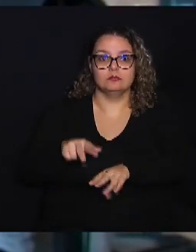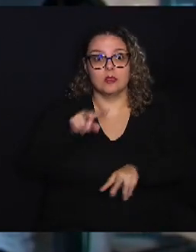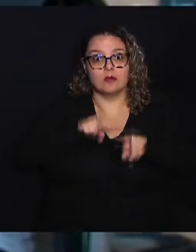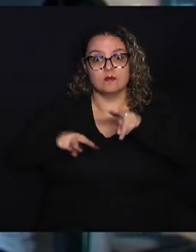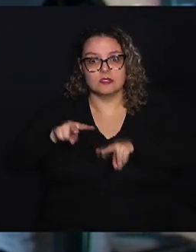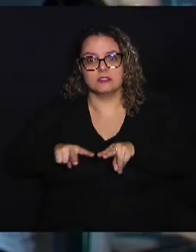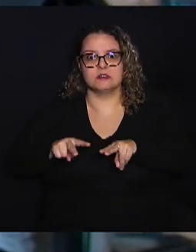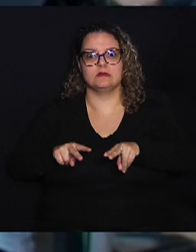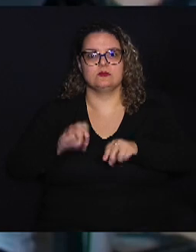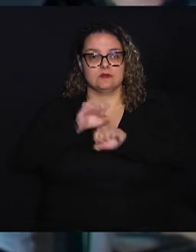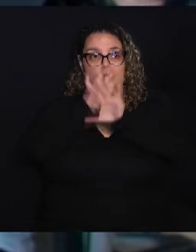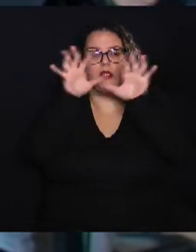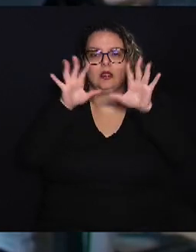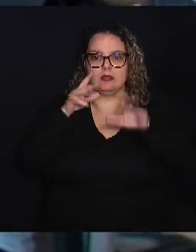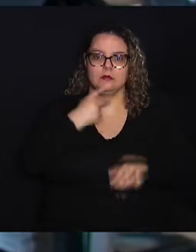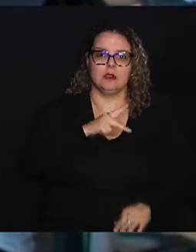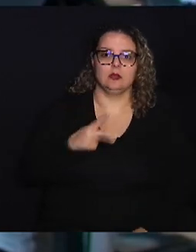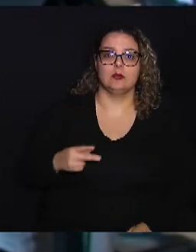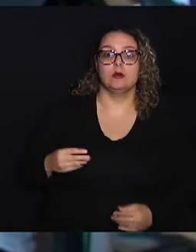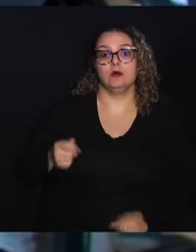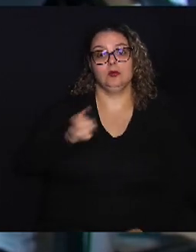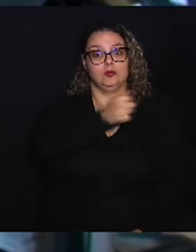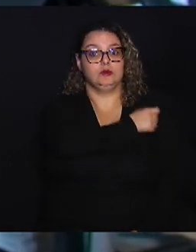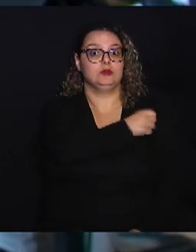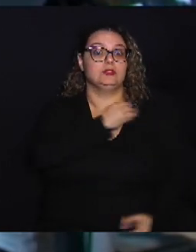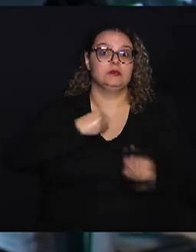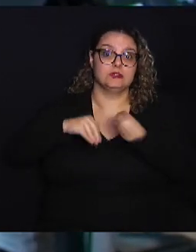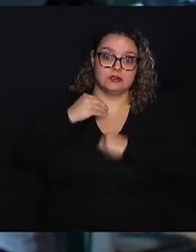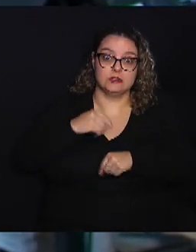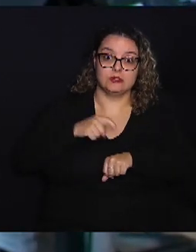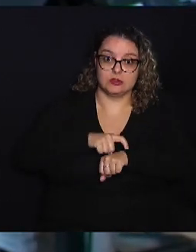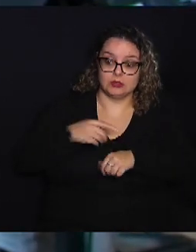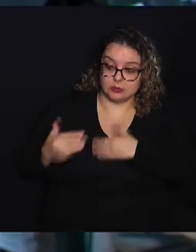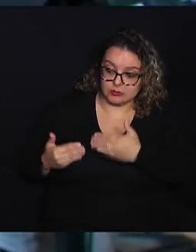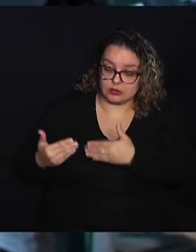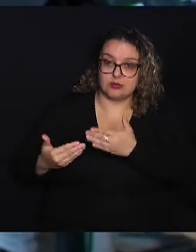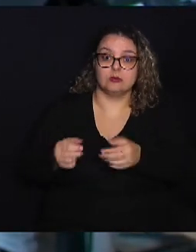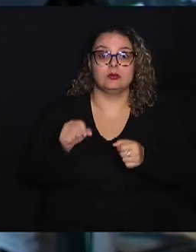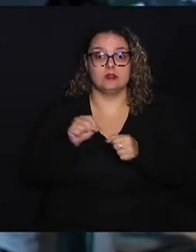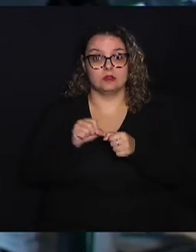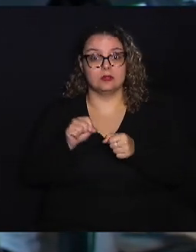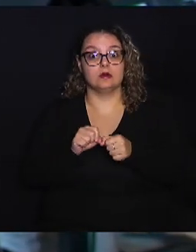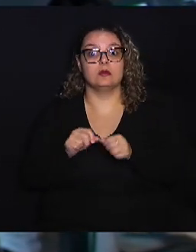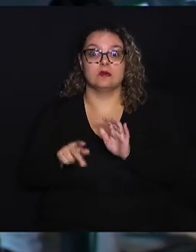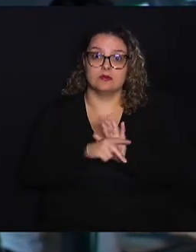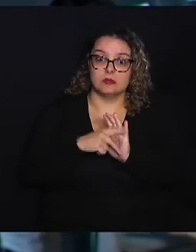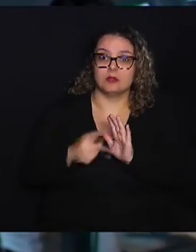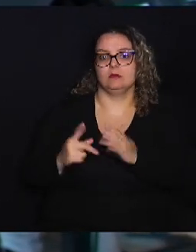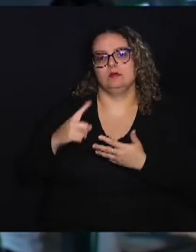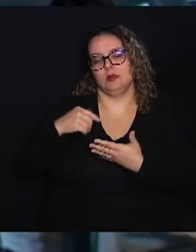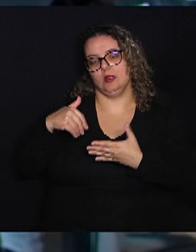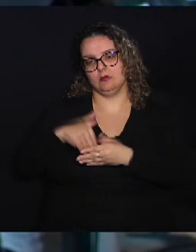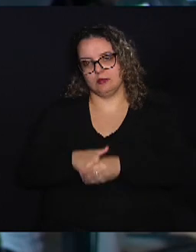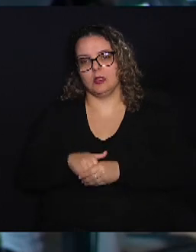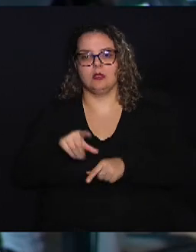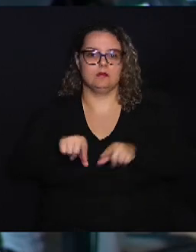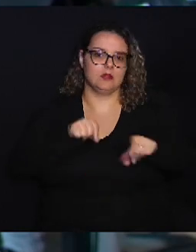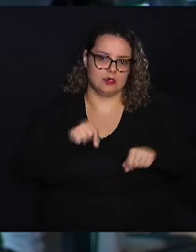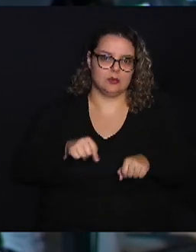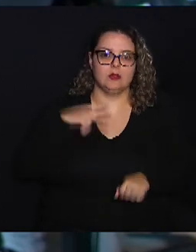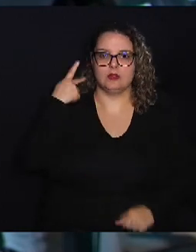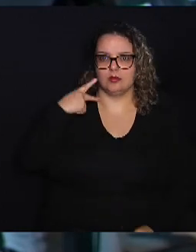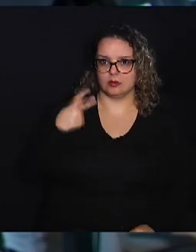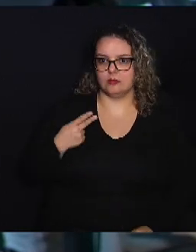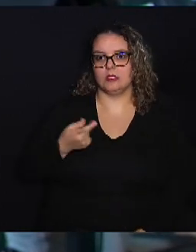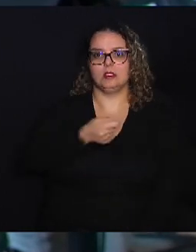Os alunos se envolvem, inclusive a partir do momento em que eles fazem parte da eleição para escolher o vereador